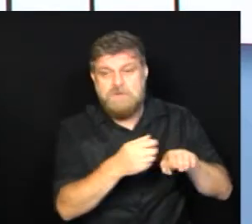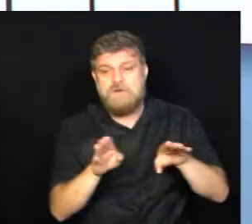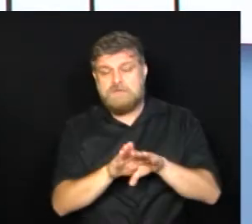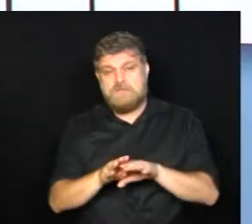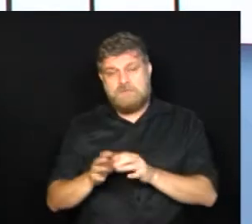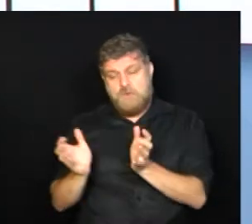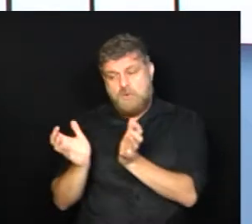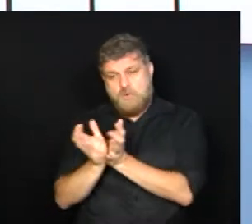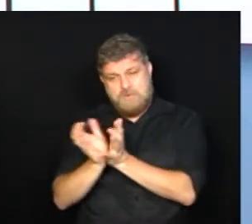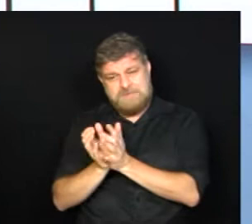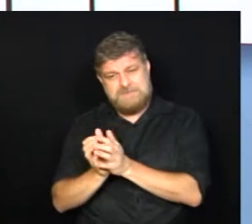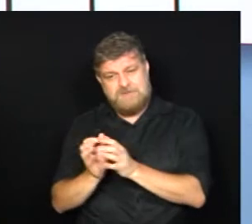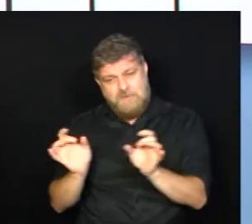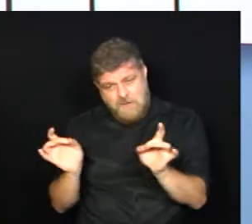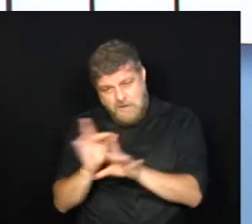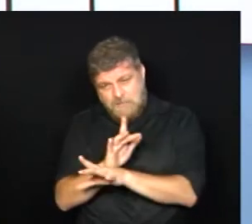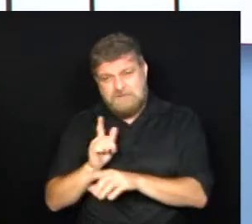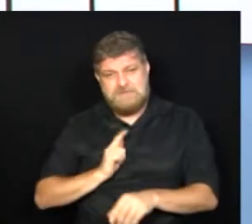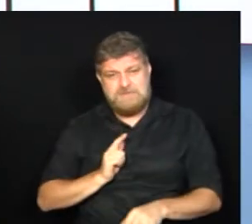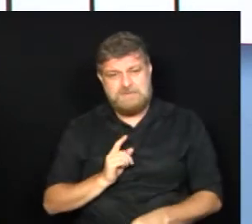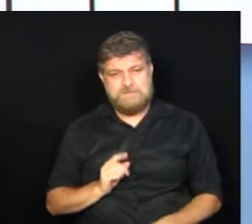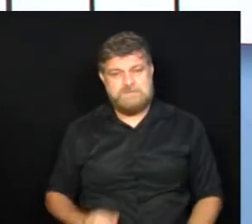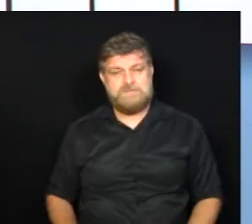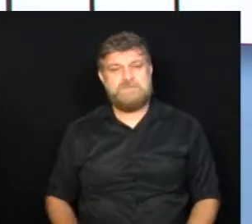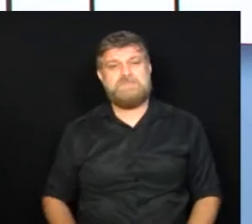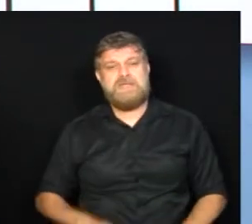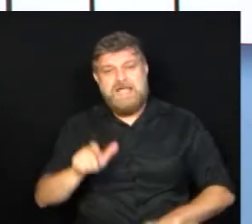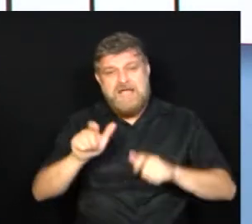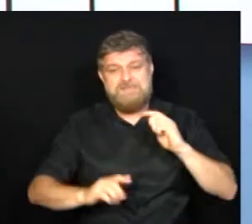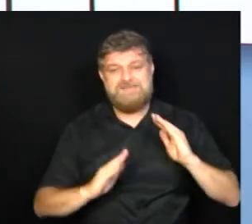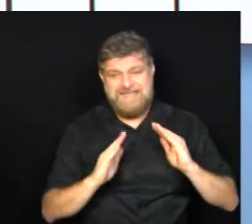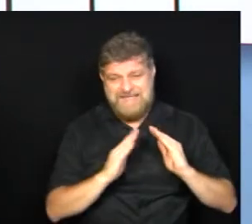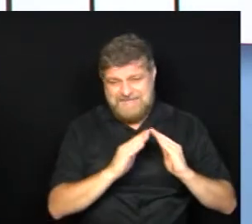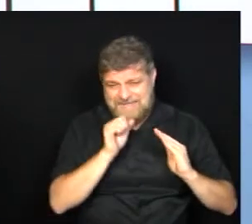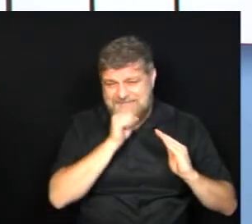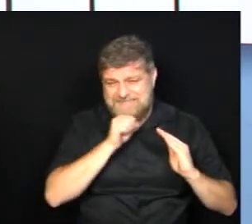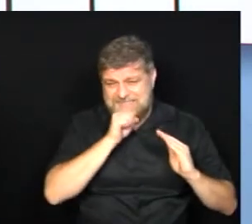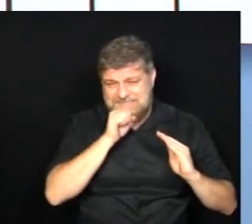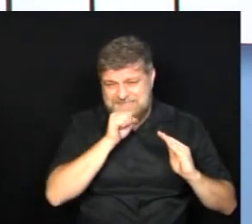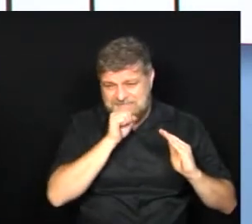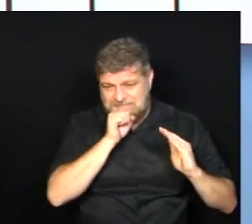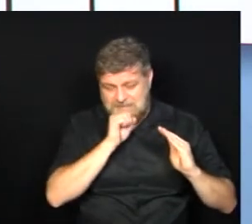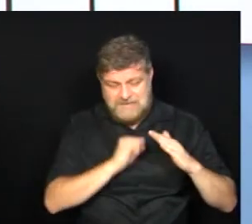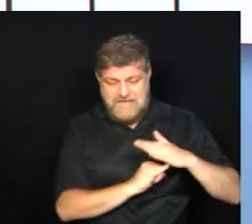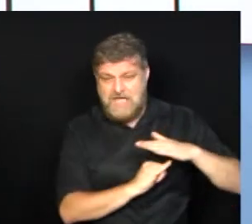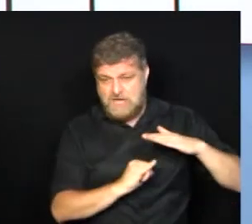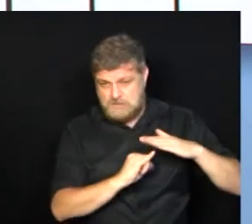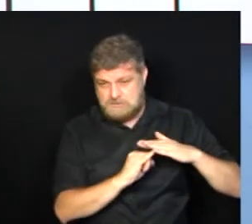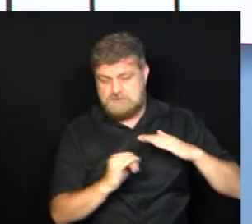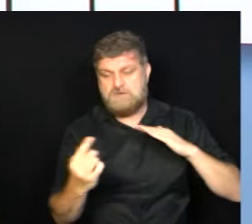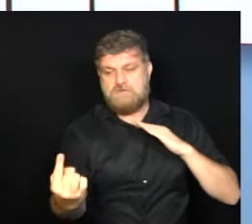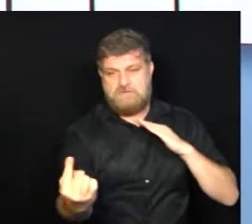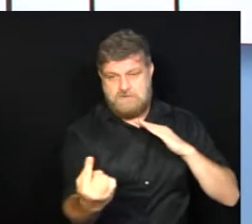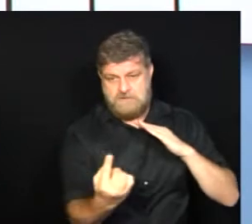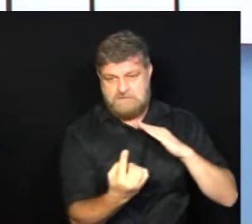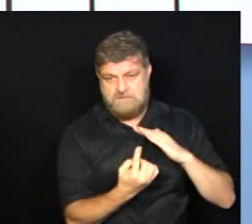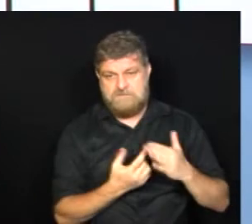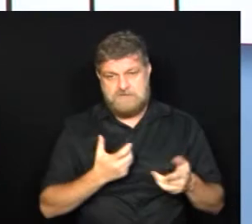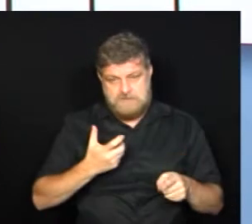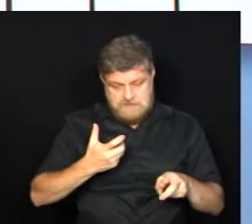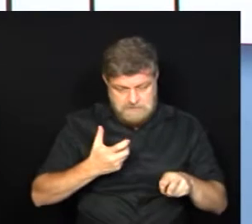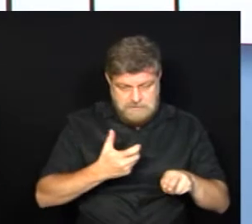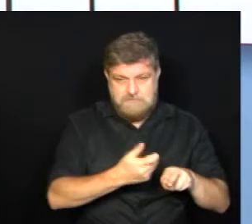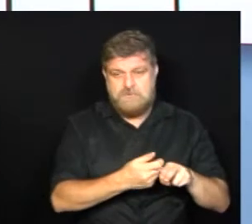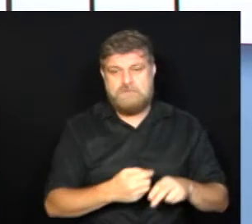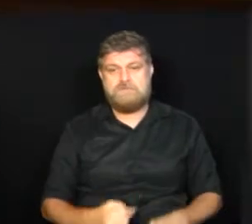para vacinar em loco os idosos que vivem em instituições de longa permanência.